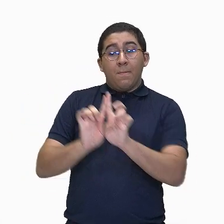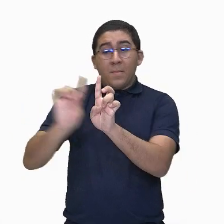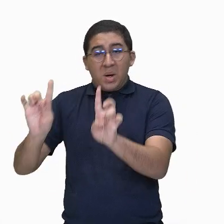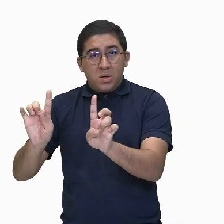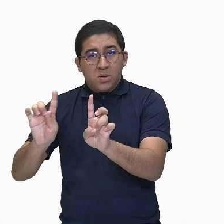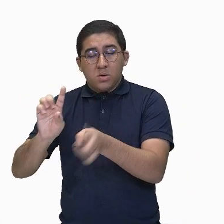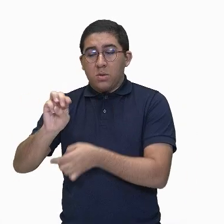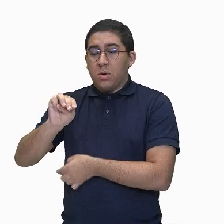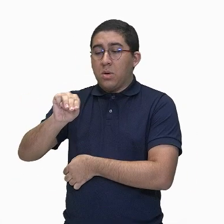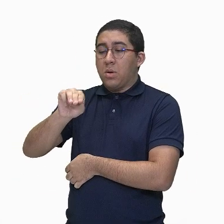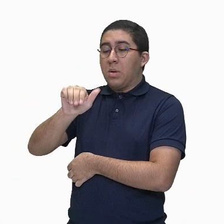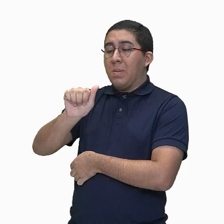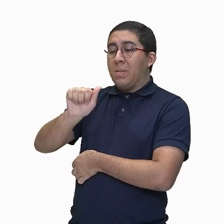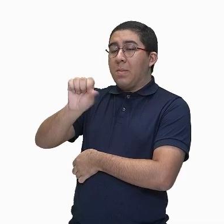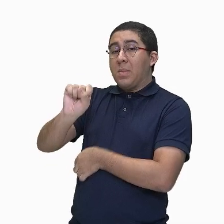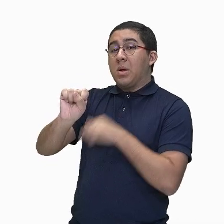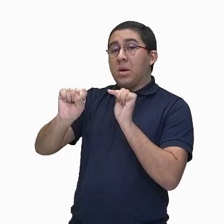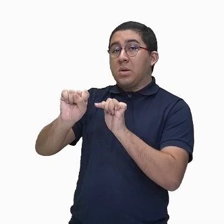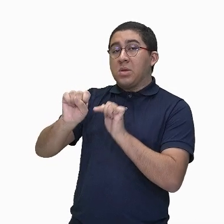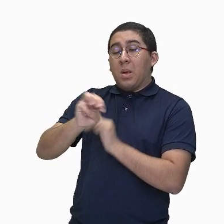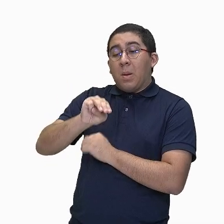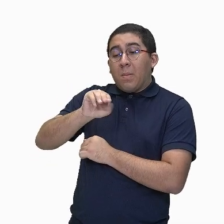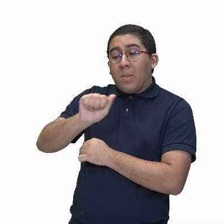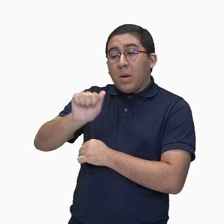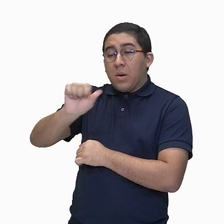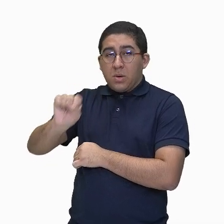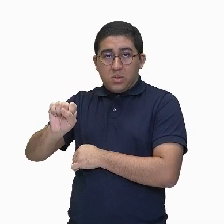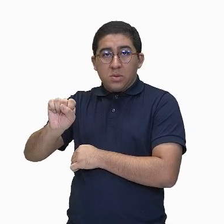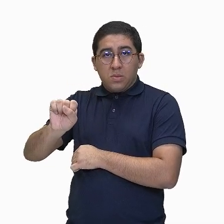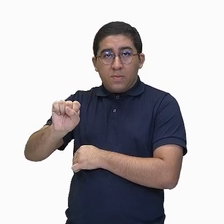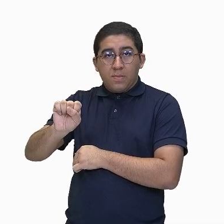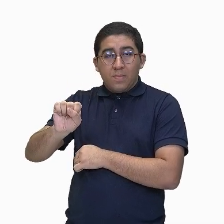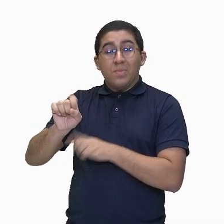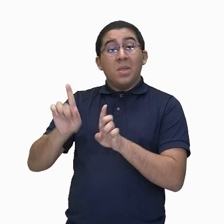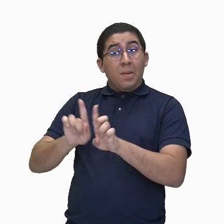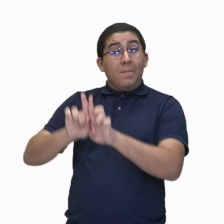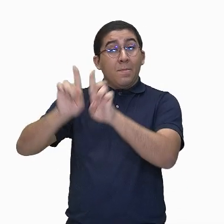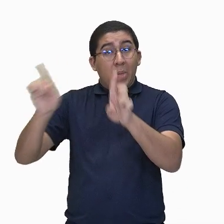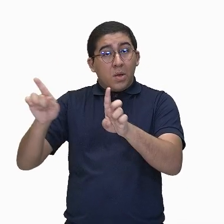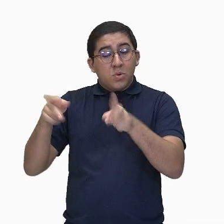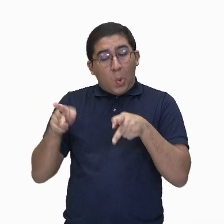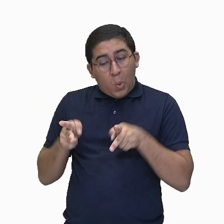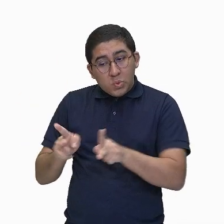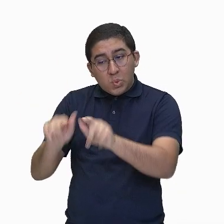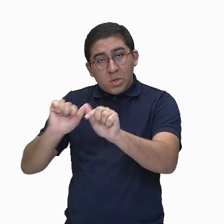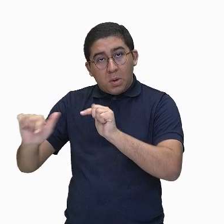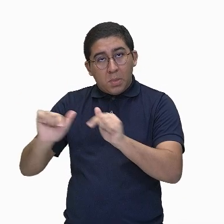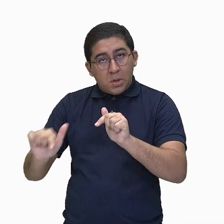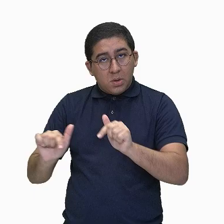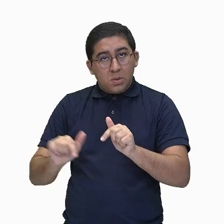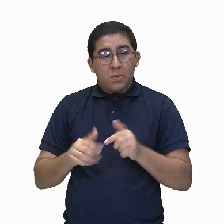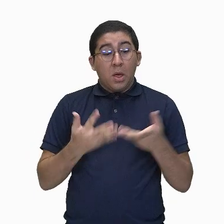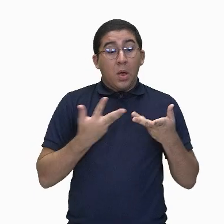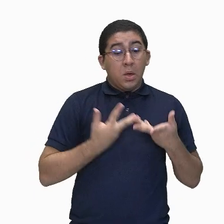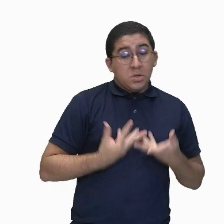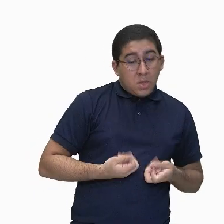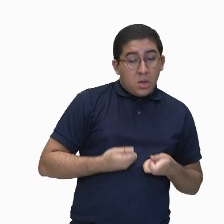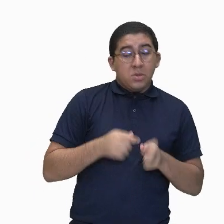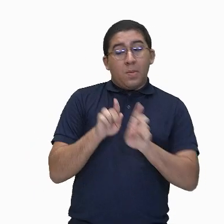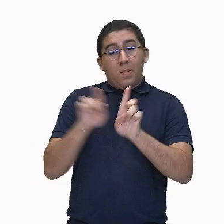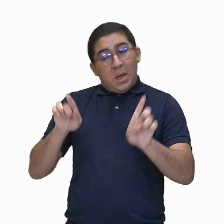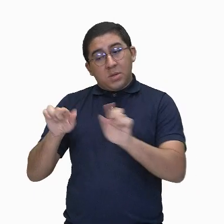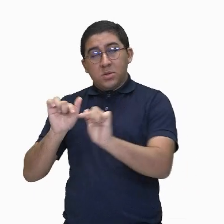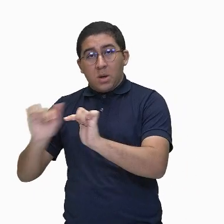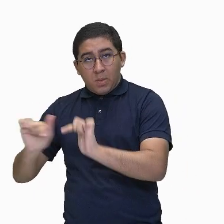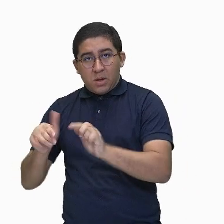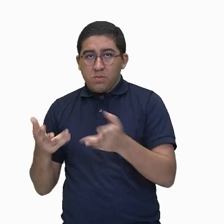mas continuou trabalhando. Ou seja, apesar dele estar cansado, ele continua a trabalhar. Então, observe